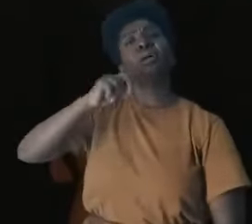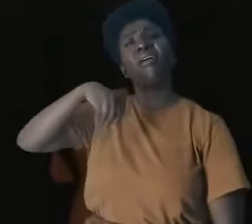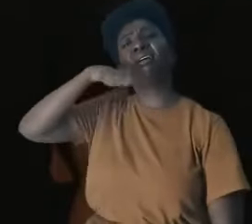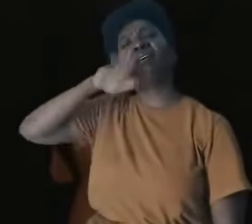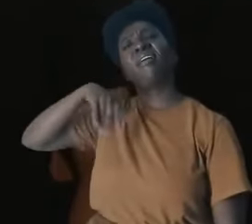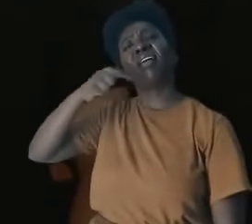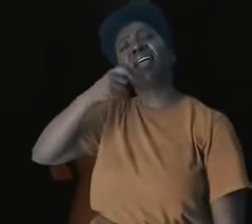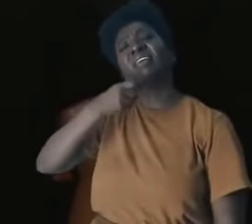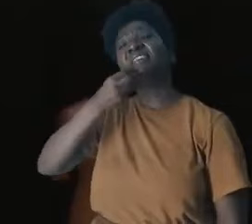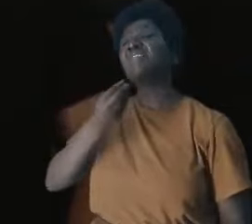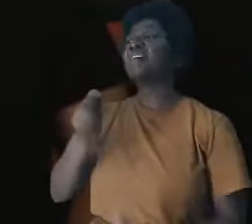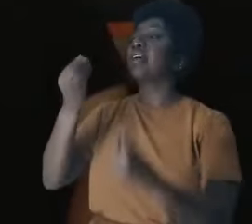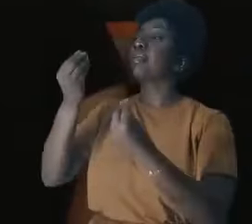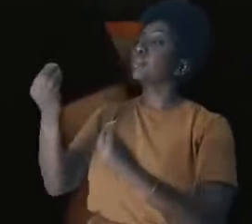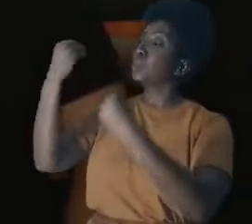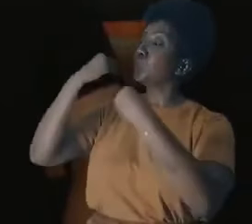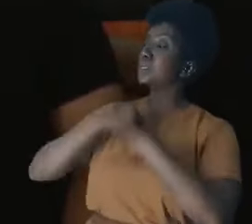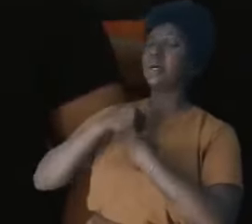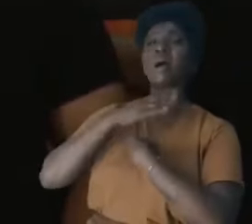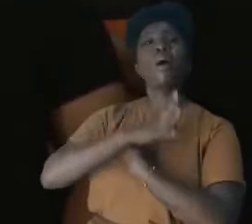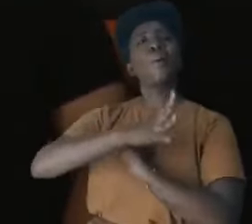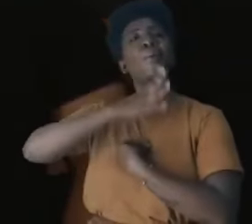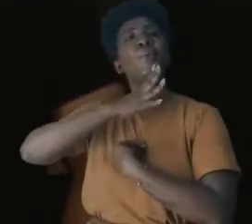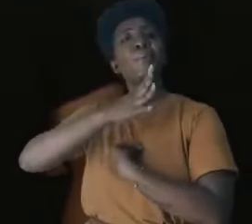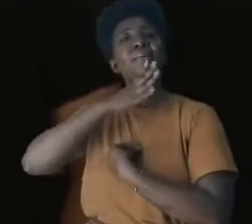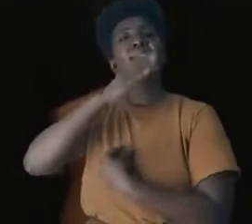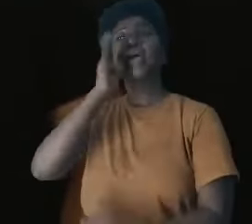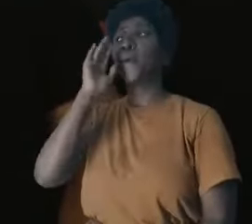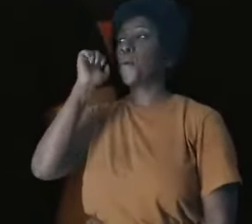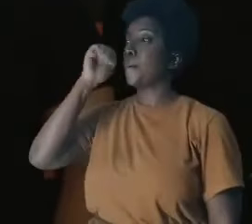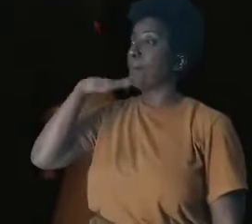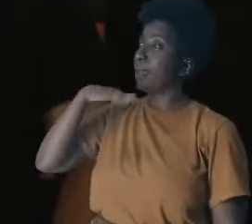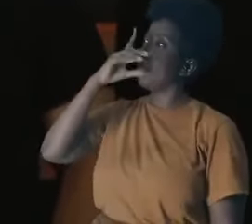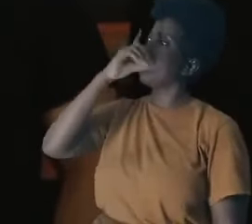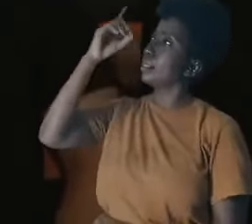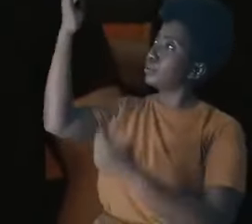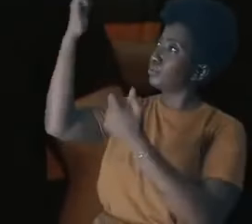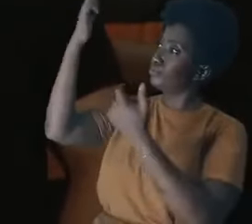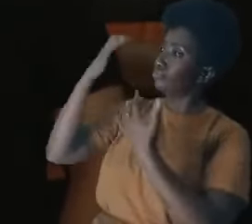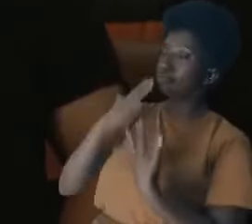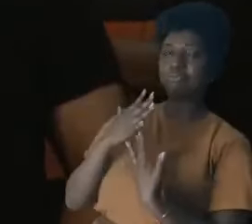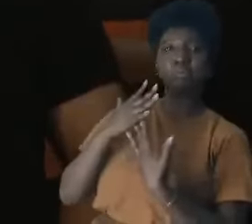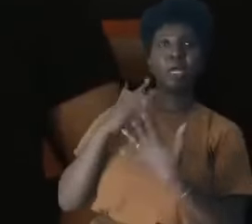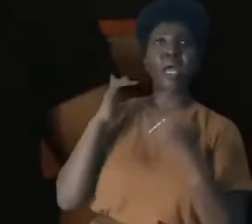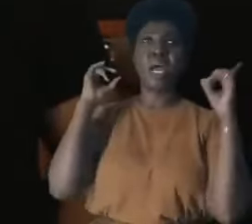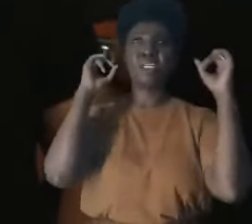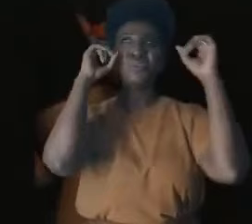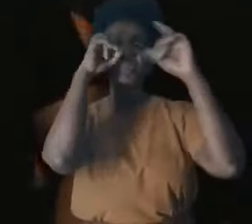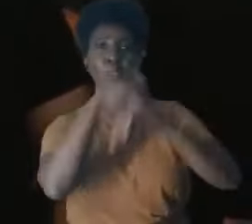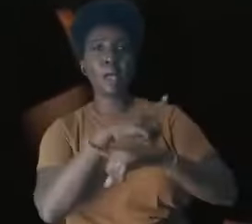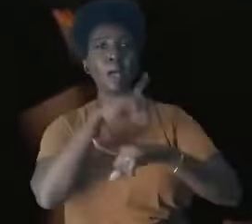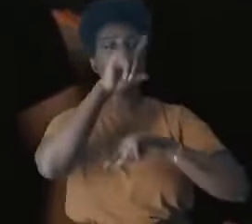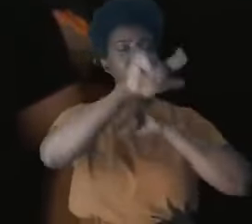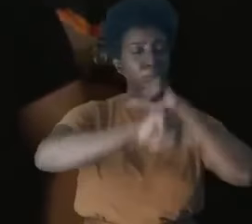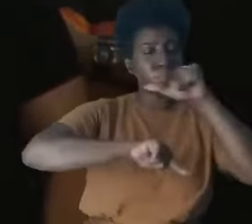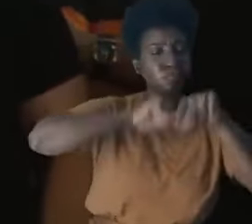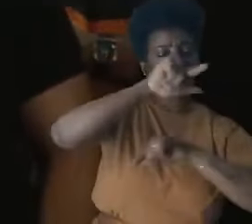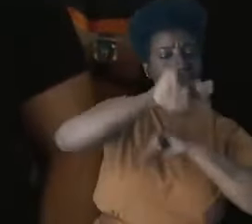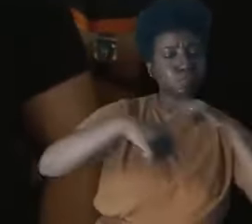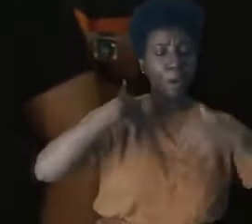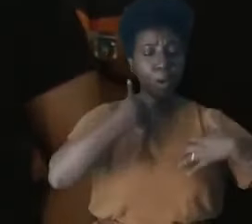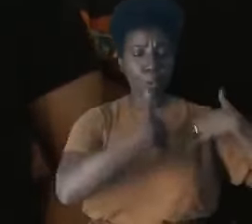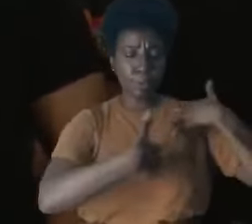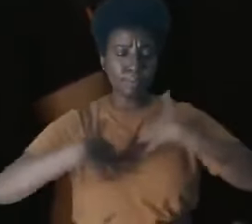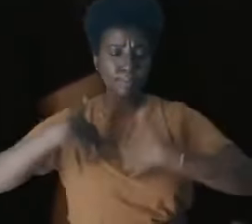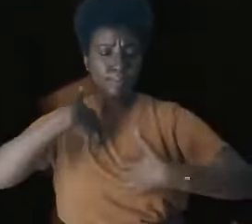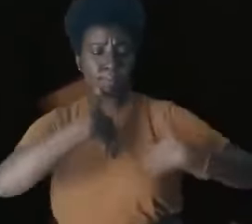dará a conhecer o bem do Senhor? No meio de lutas, angústias, sofrimentos, dificuldades, quem